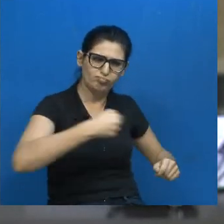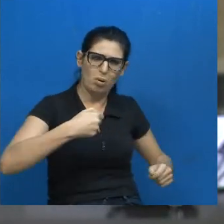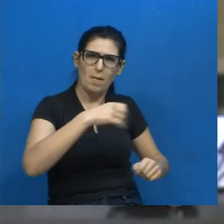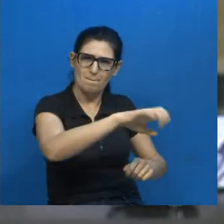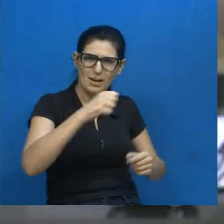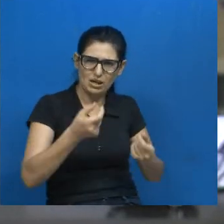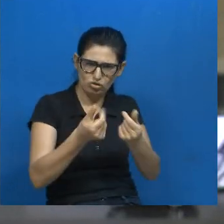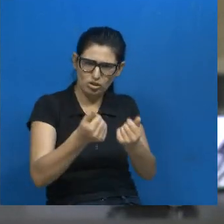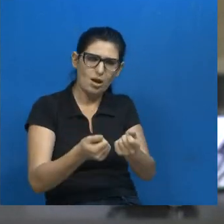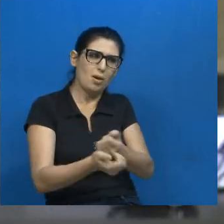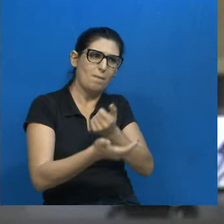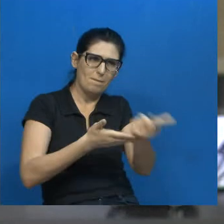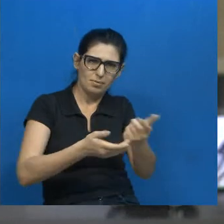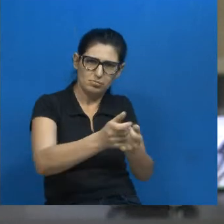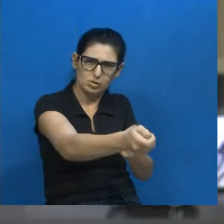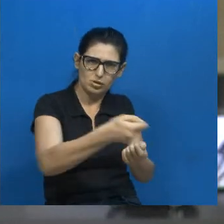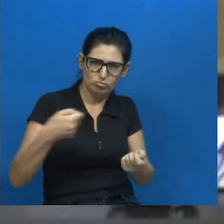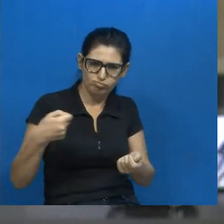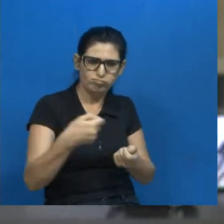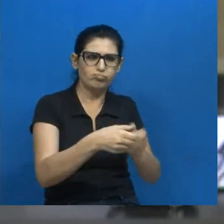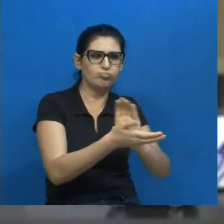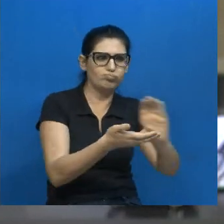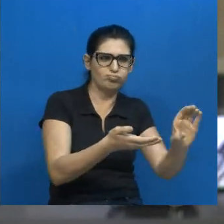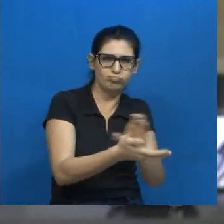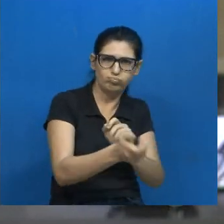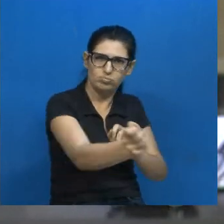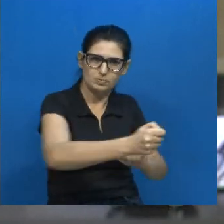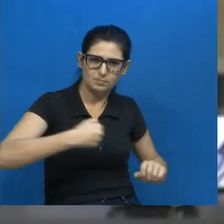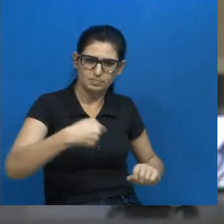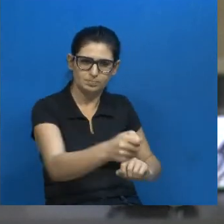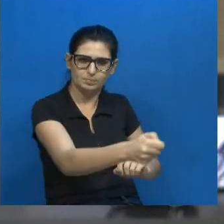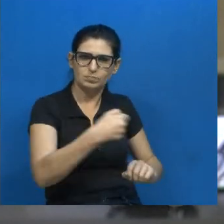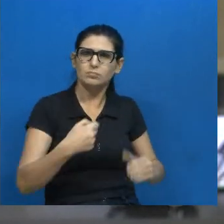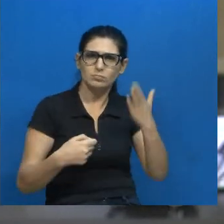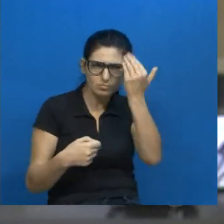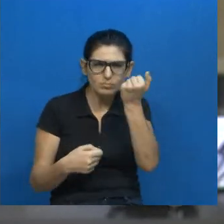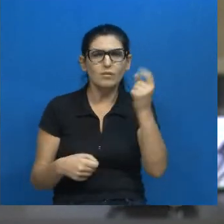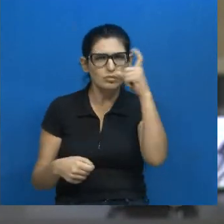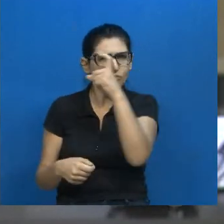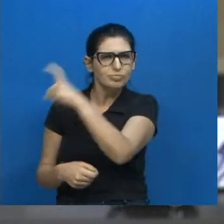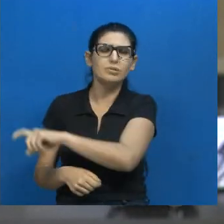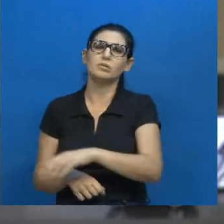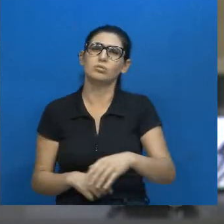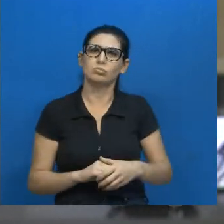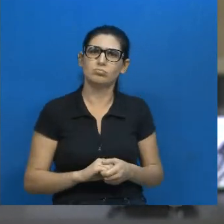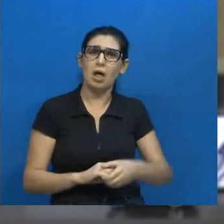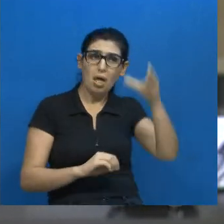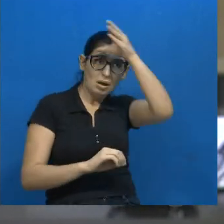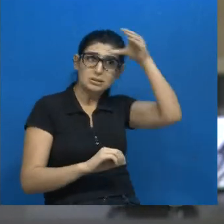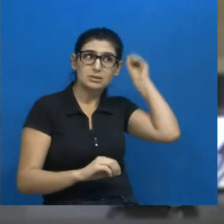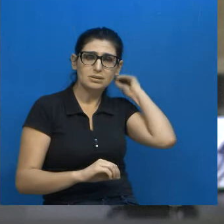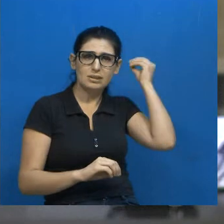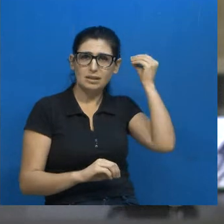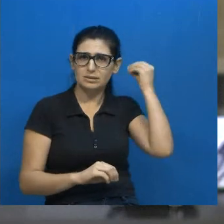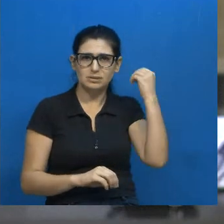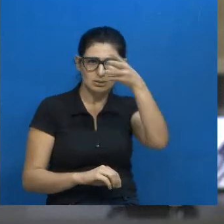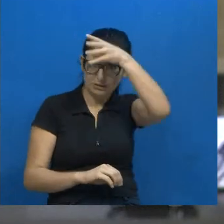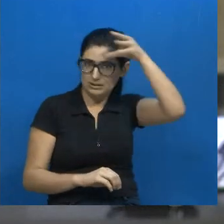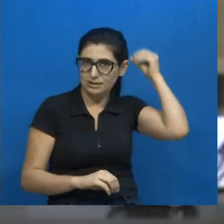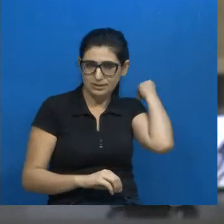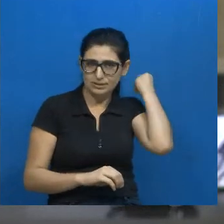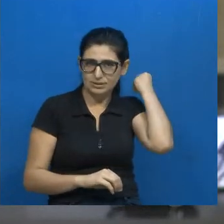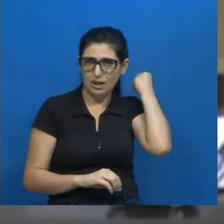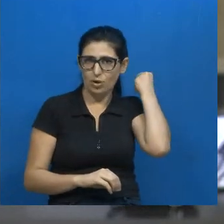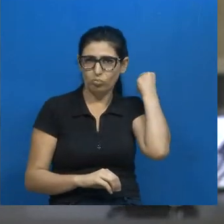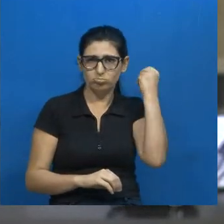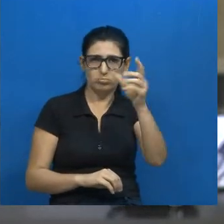com a população, com o sindicato, e reafirmo para o senhor, vocês não estão esquecidos lá, a gente tem a demanda de vocês, só que a